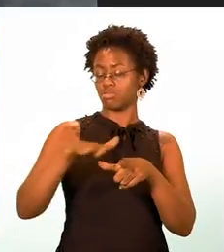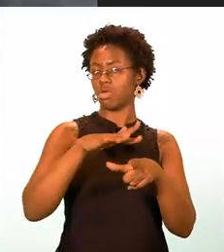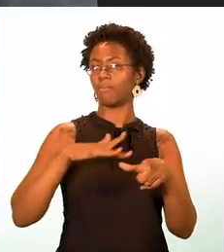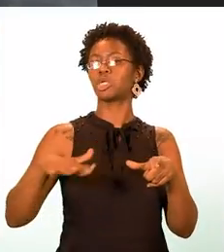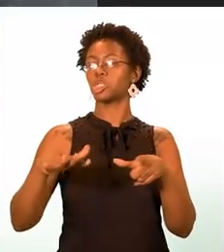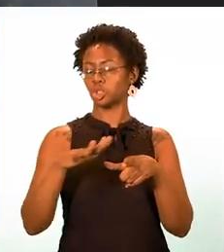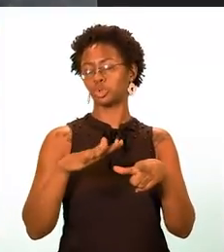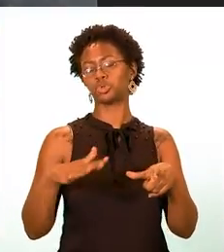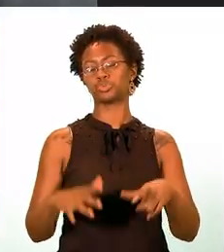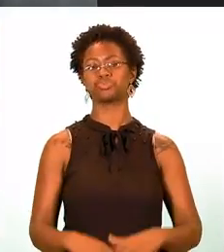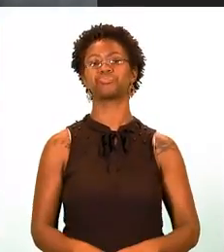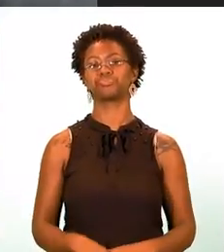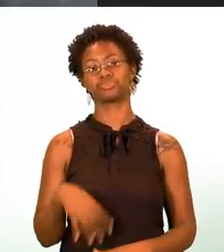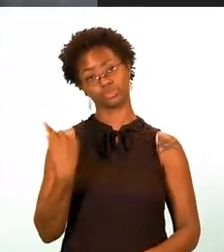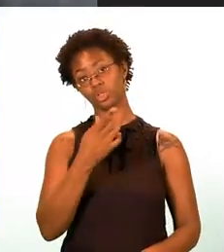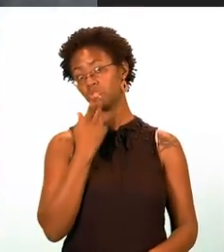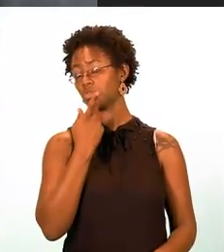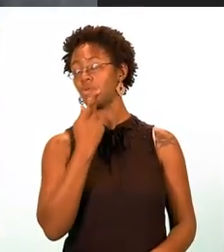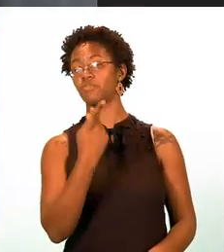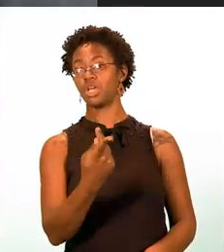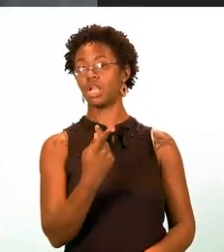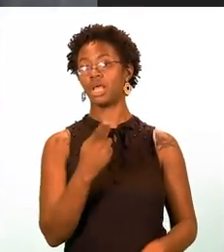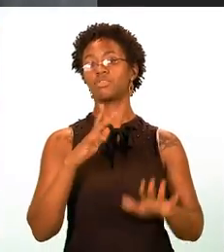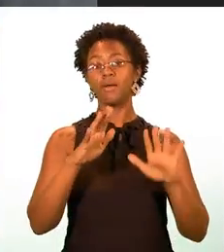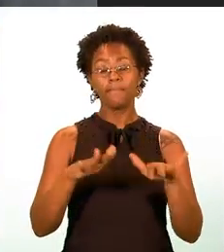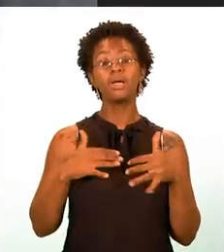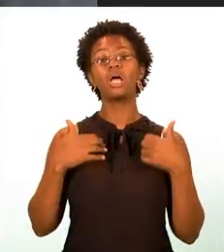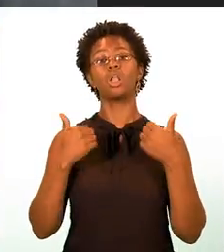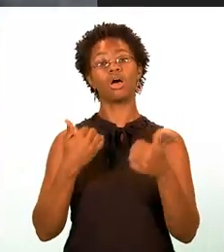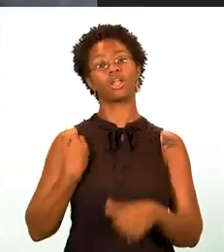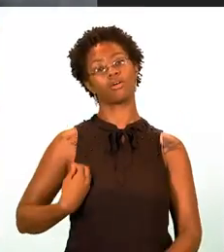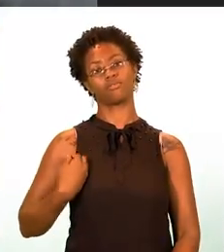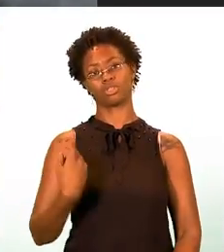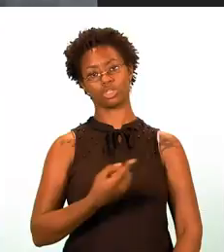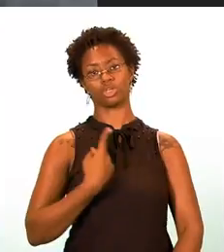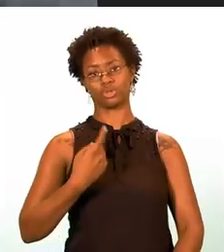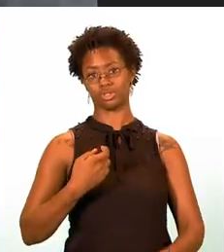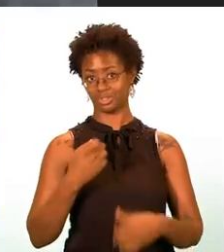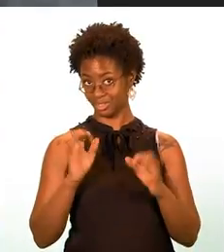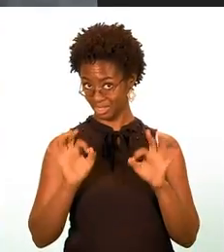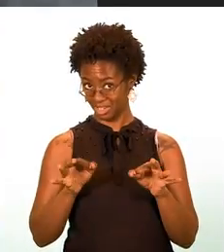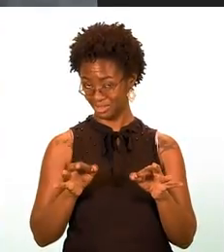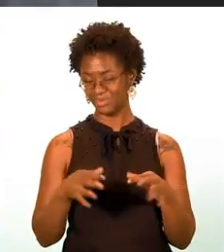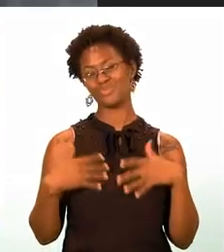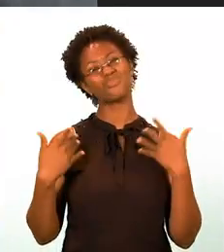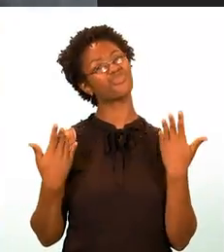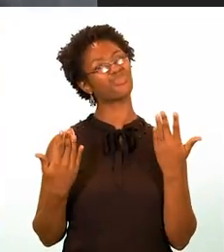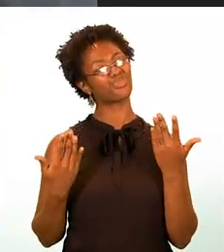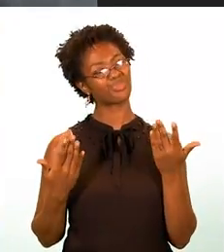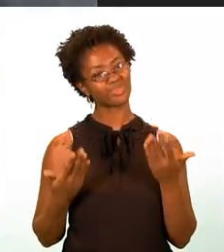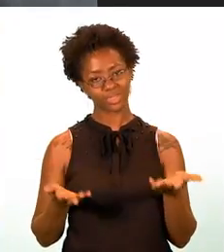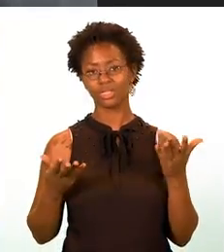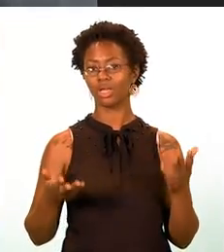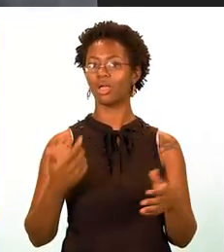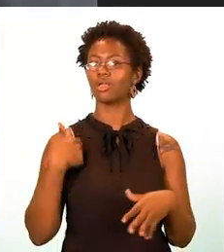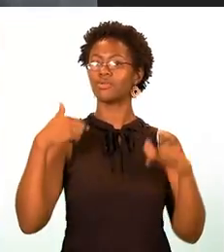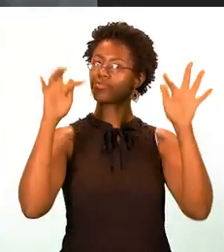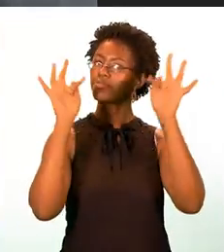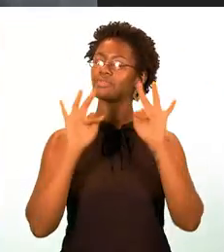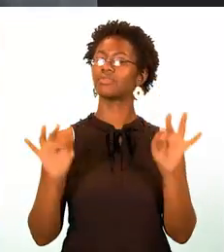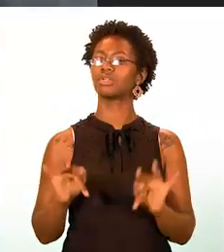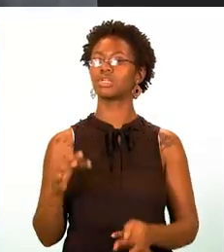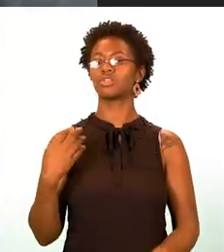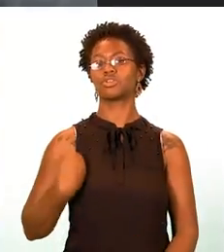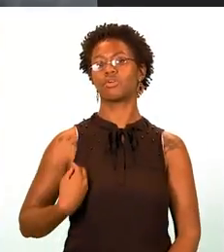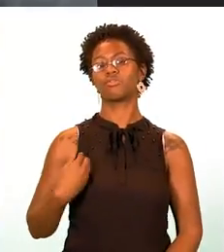falando em meio ambiente, nós estamos falando em melhorar a nossa vida, né? Então, eu fico